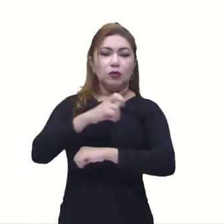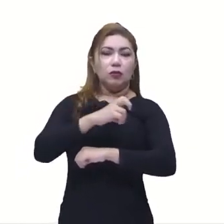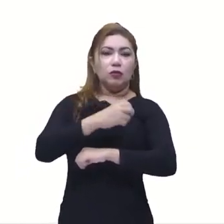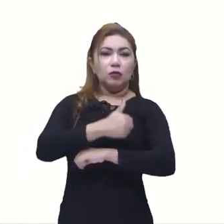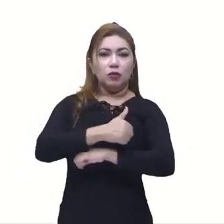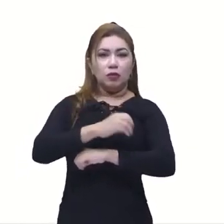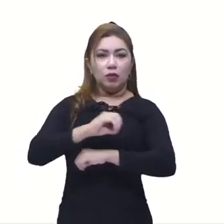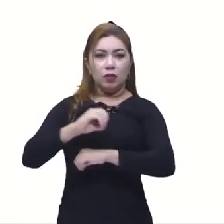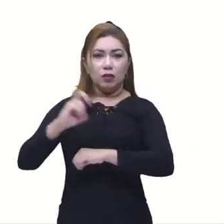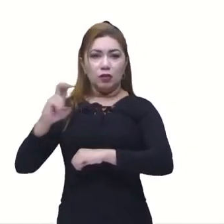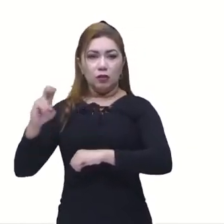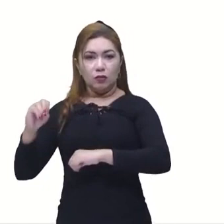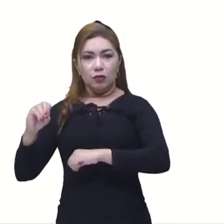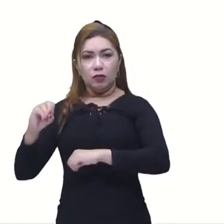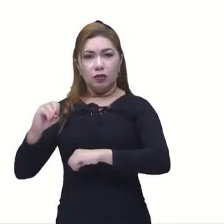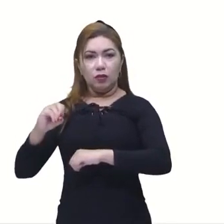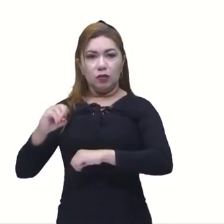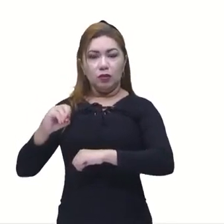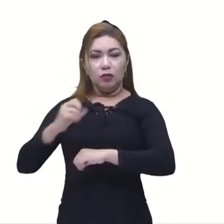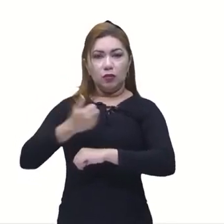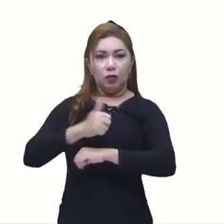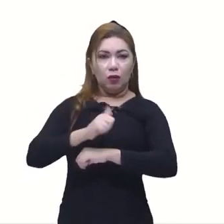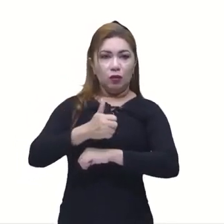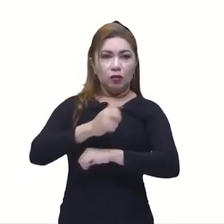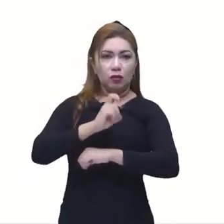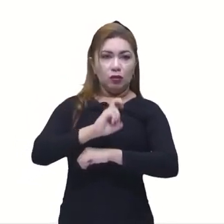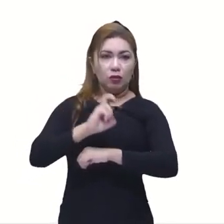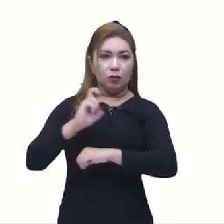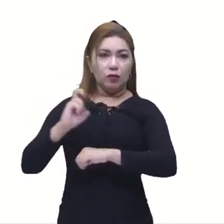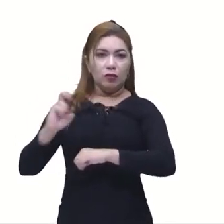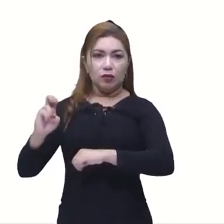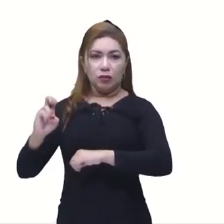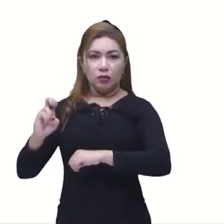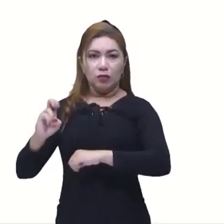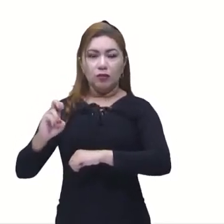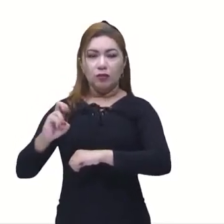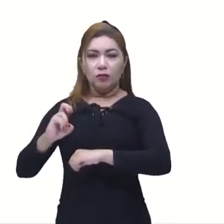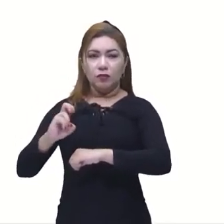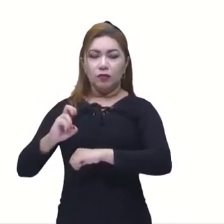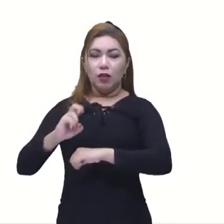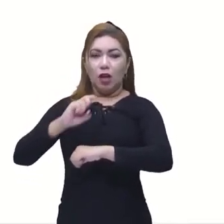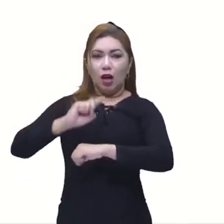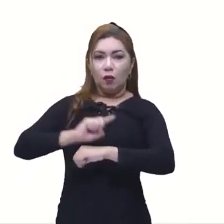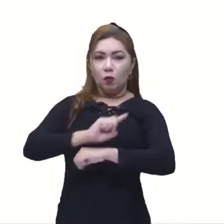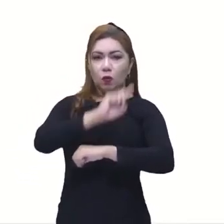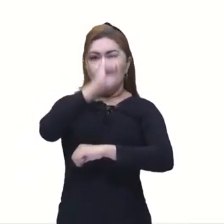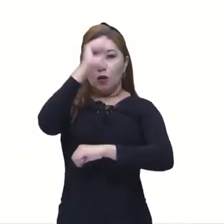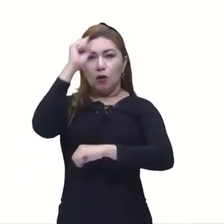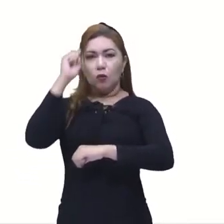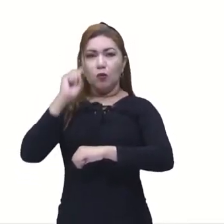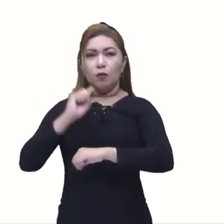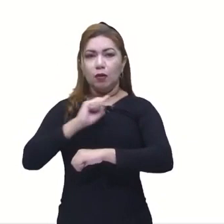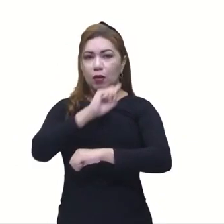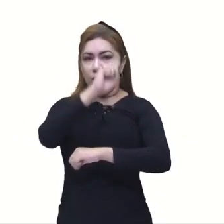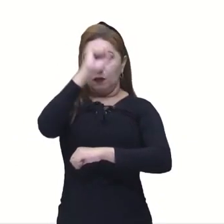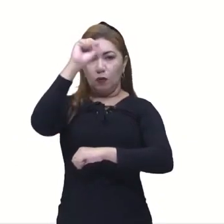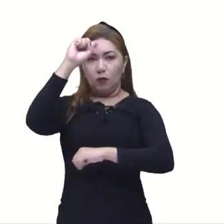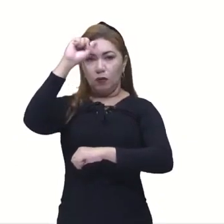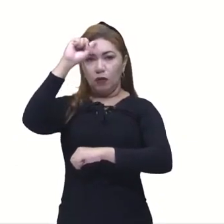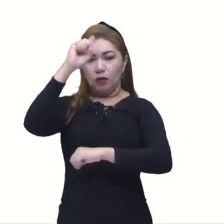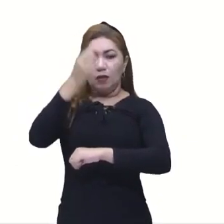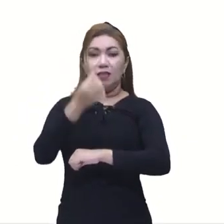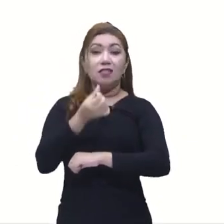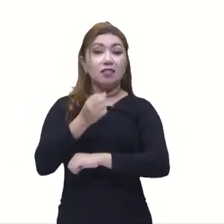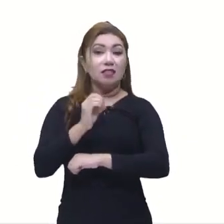10, 50, no 11, 55, e quando ele completa a volta aqui no 12, ele vai ter 60